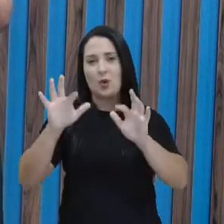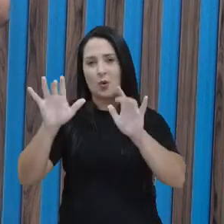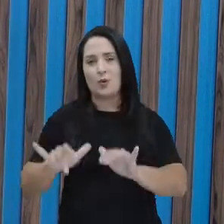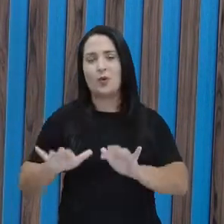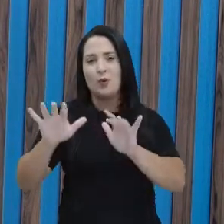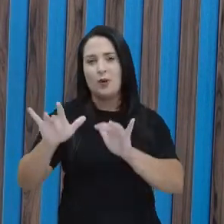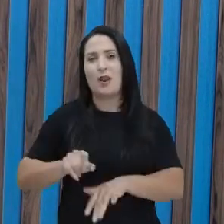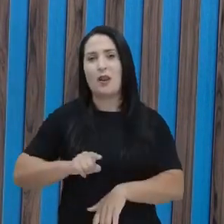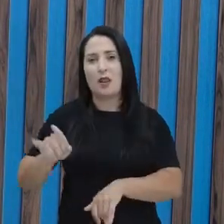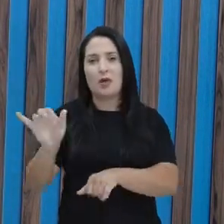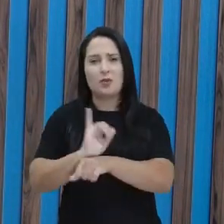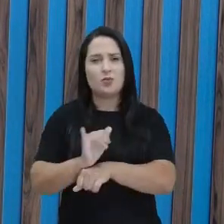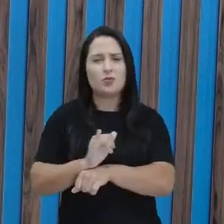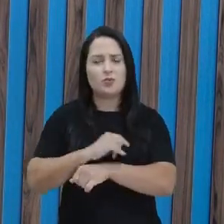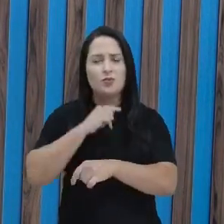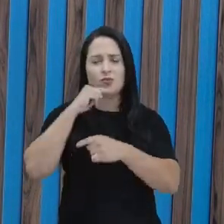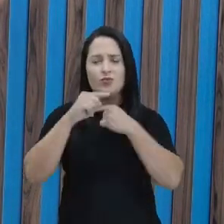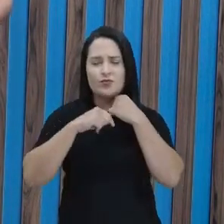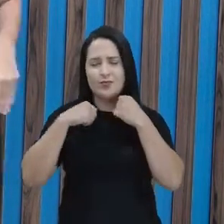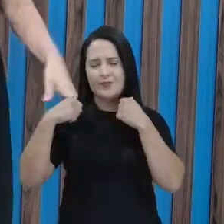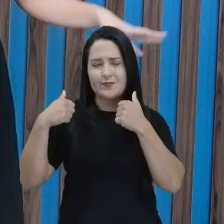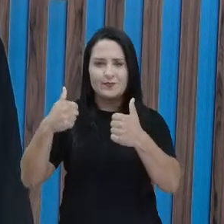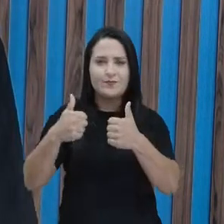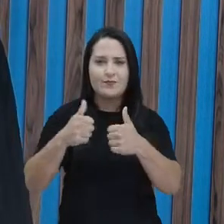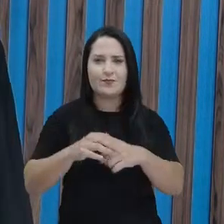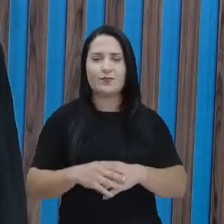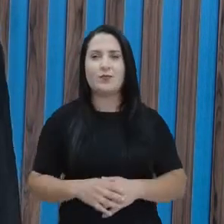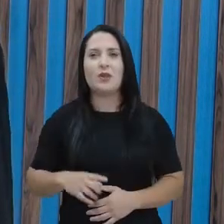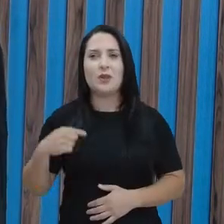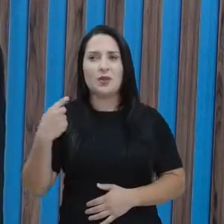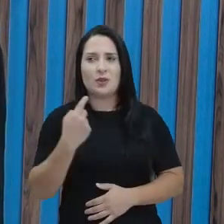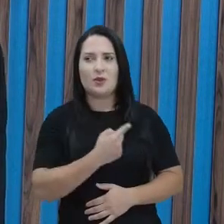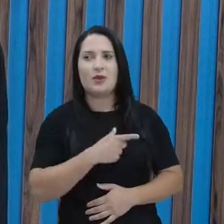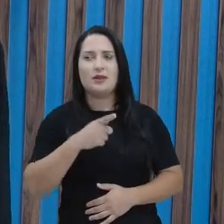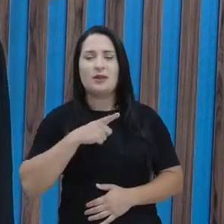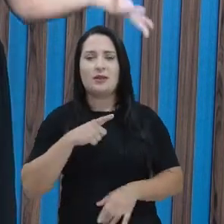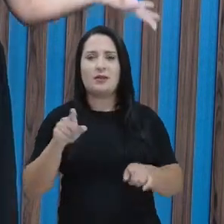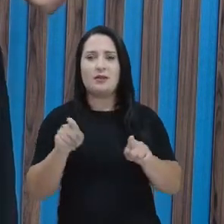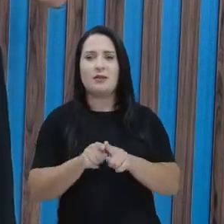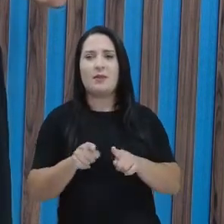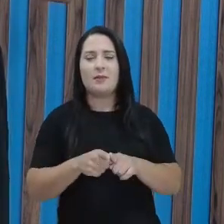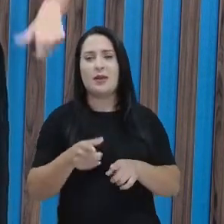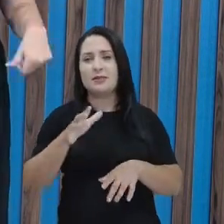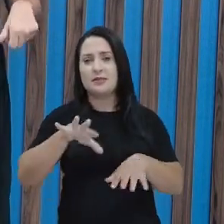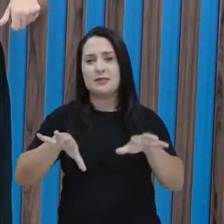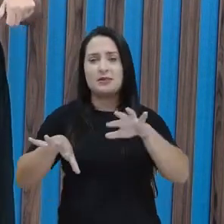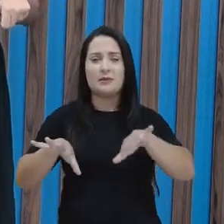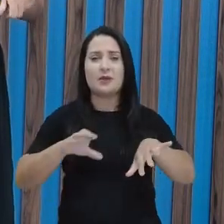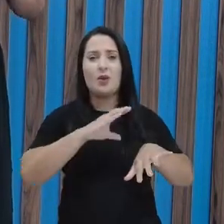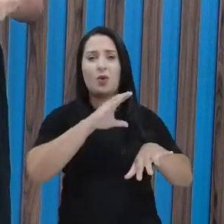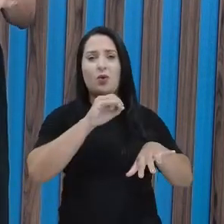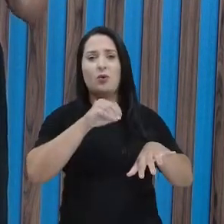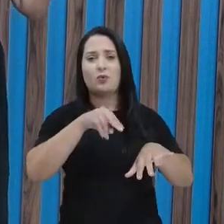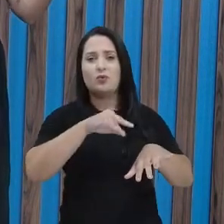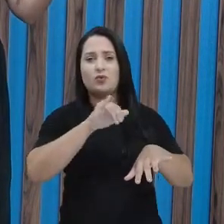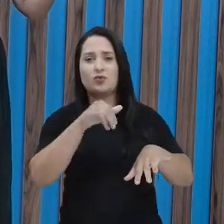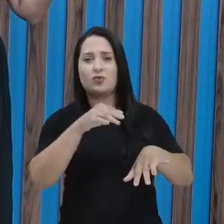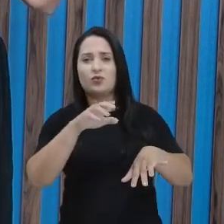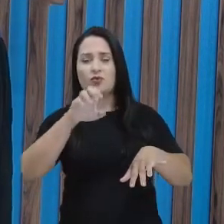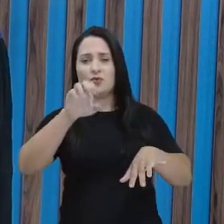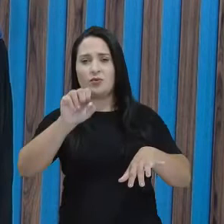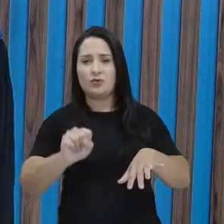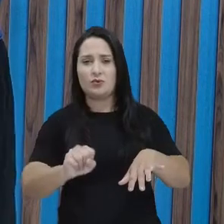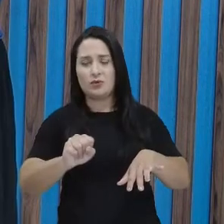no YouTube as dúvidas também. A gente tem também para separar conjunções. De